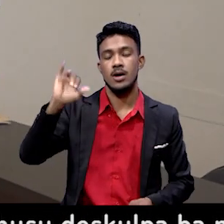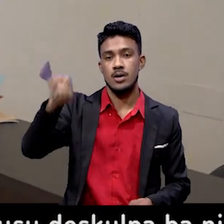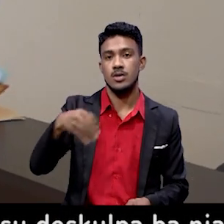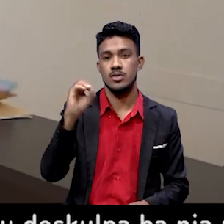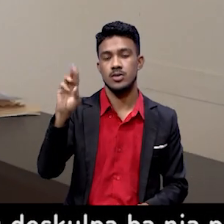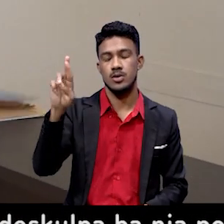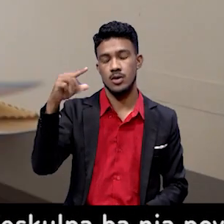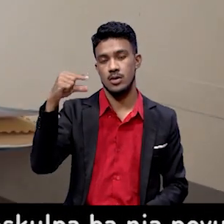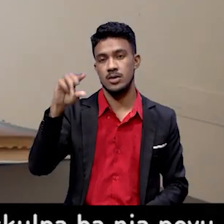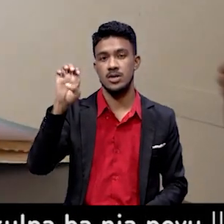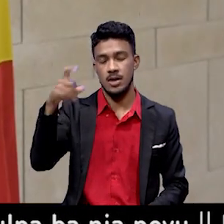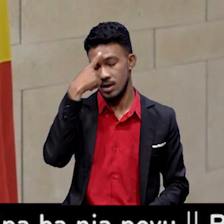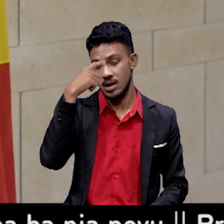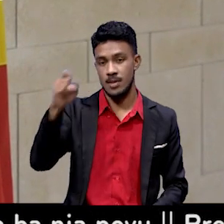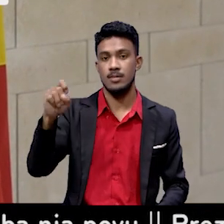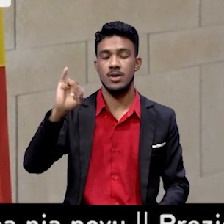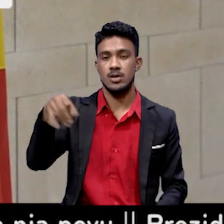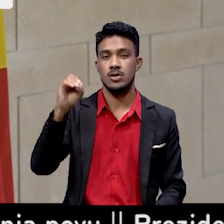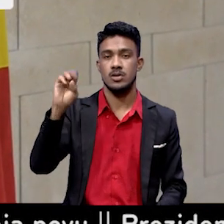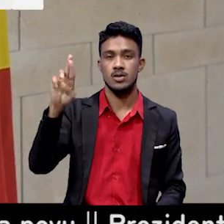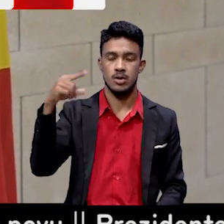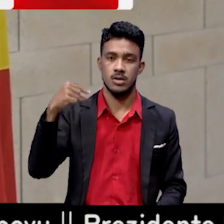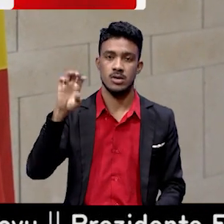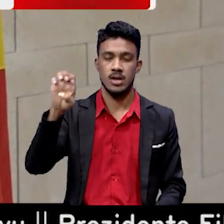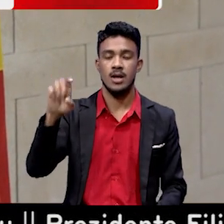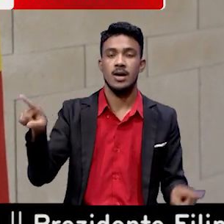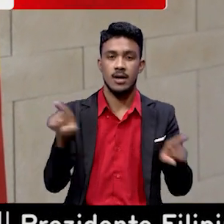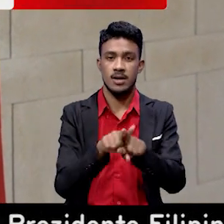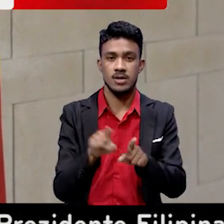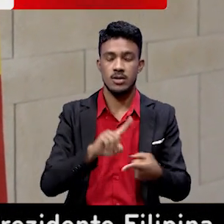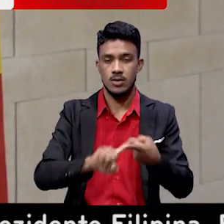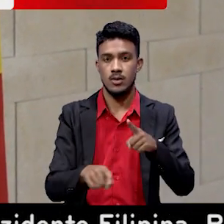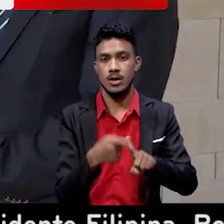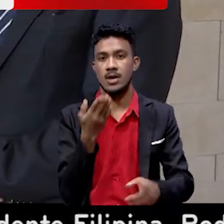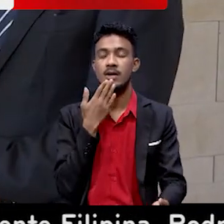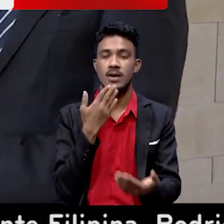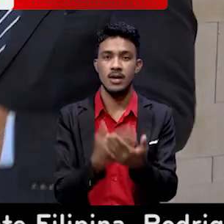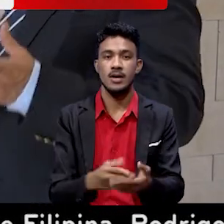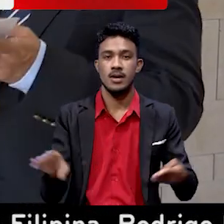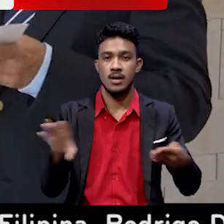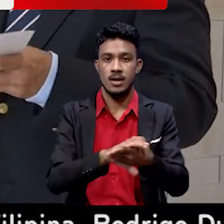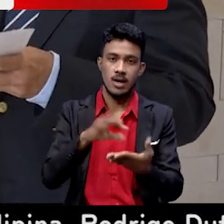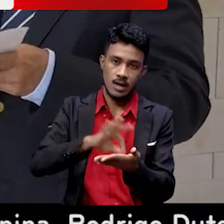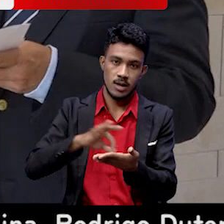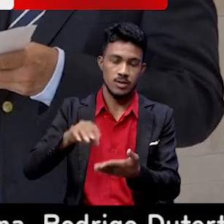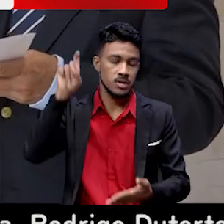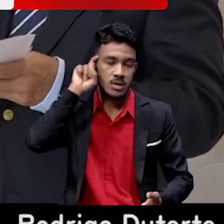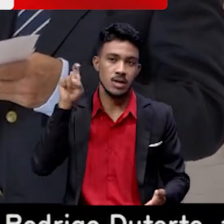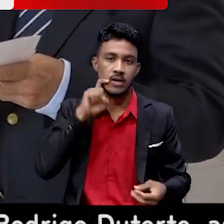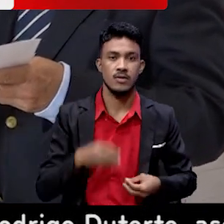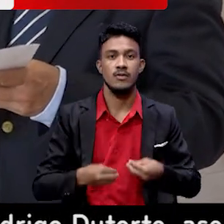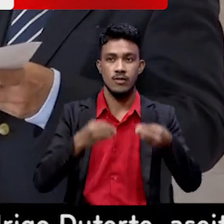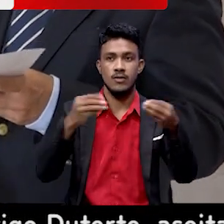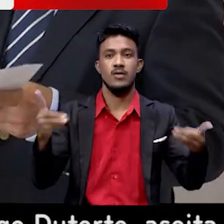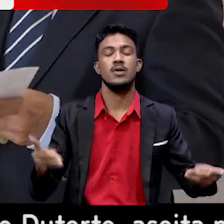amigo Diego nem vou contribuição ou a processos luta libertação de timor-leste Nian no carro também aquela clássica relacionar Gusmão não entrega a